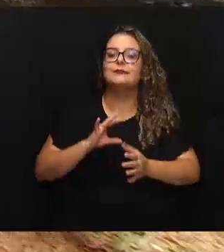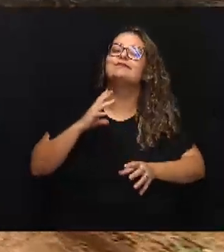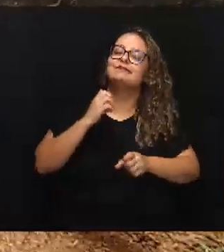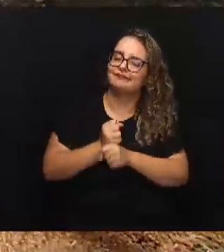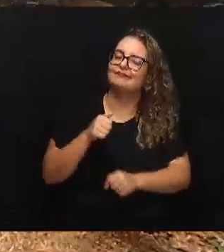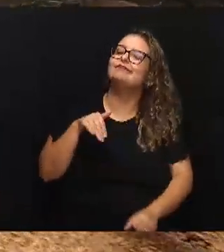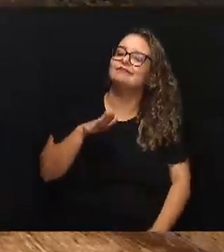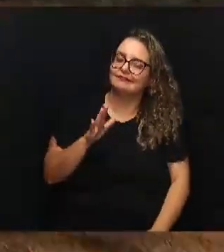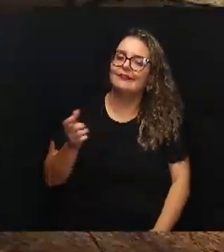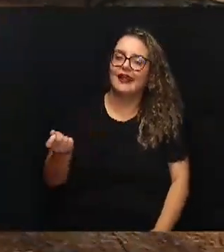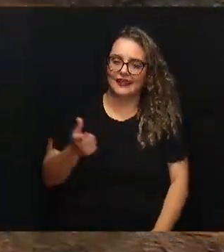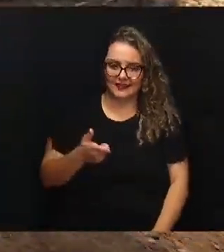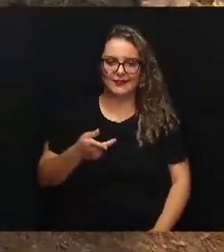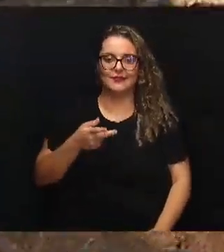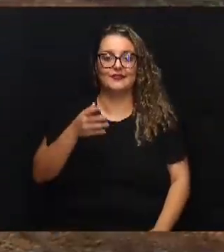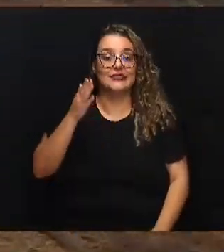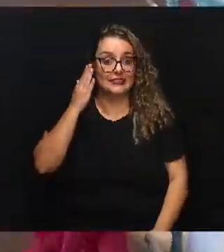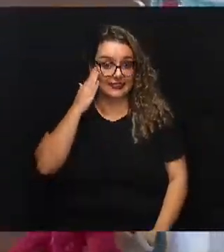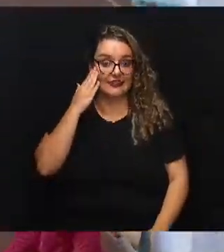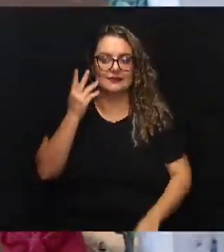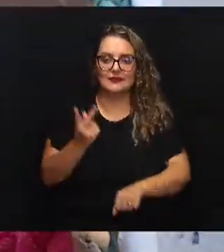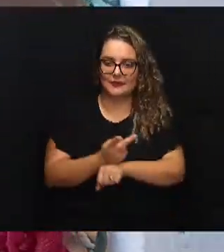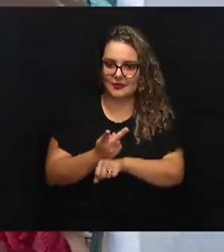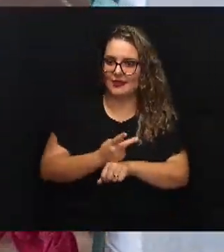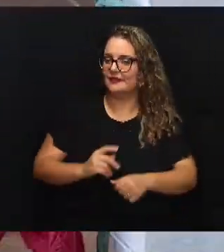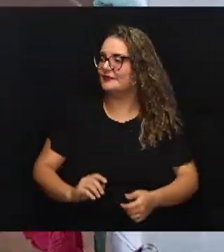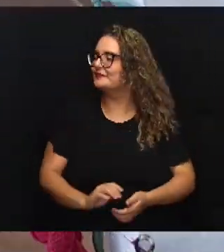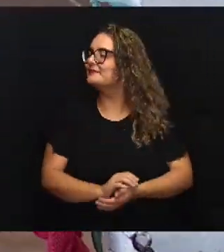muito mais do que a gente buscava.